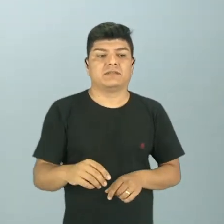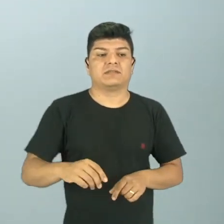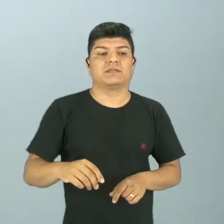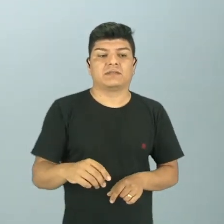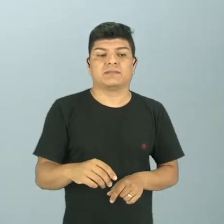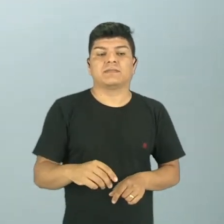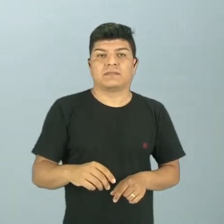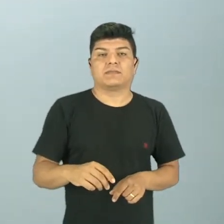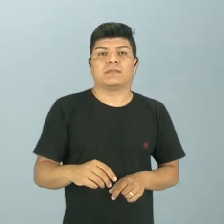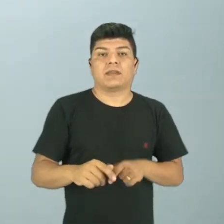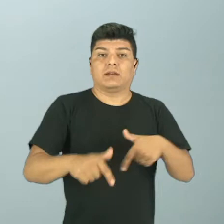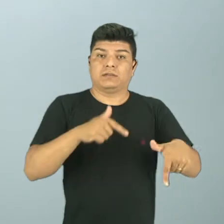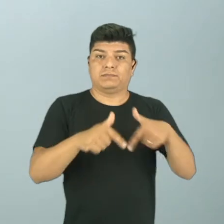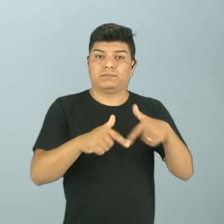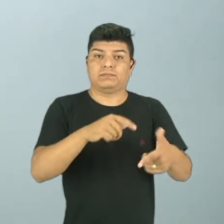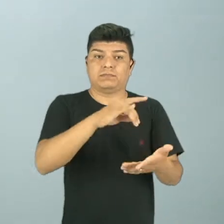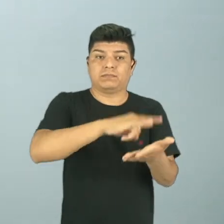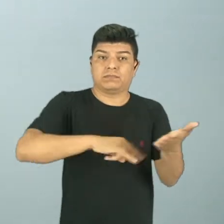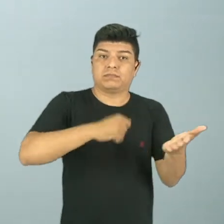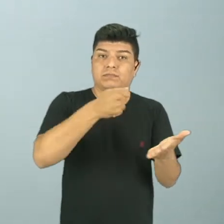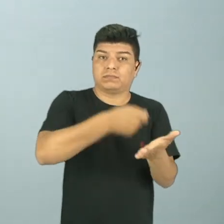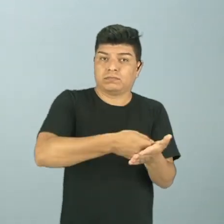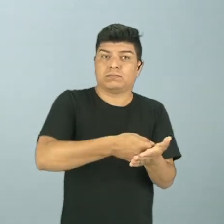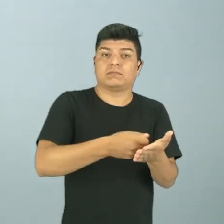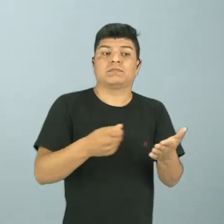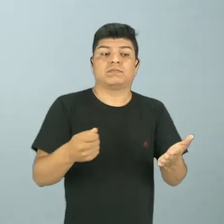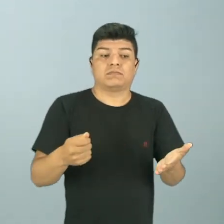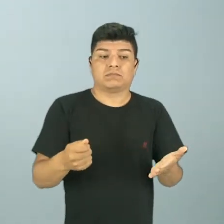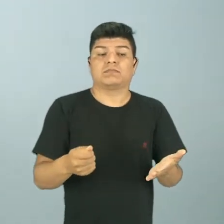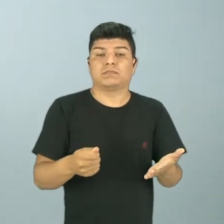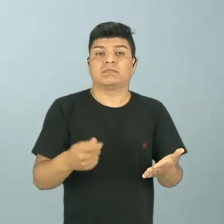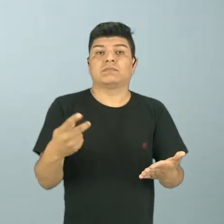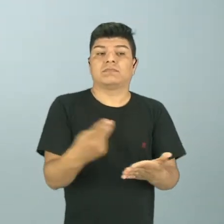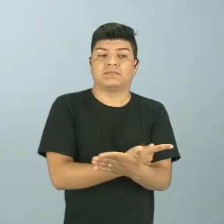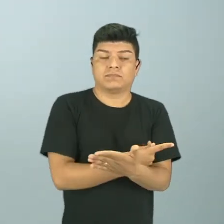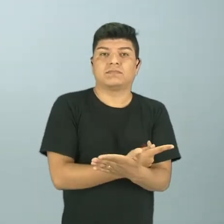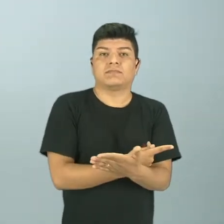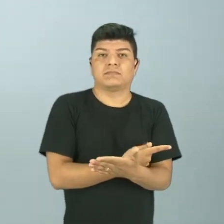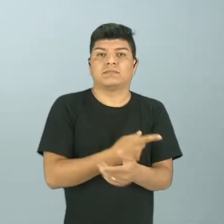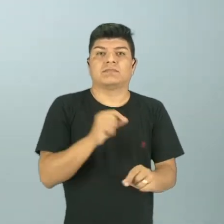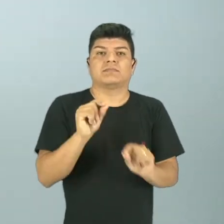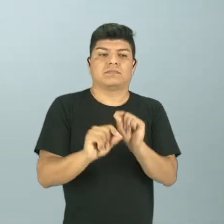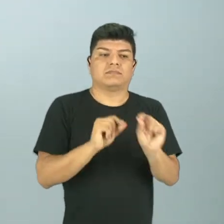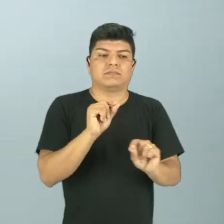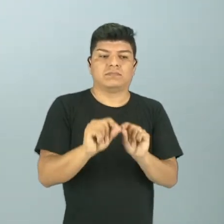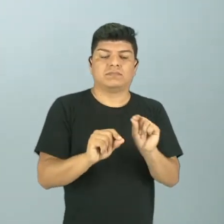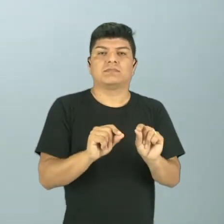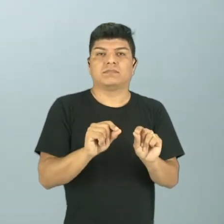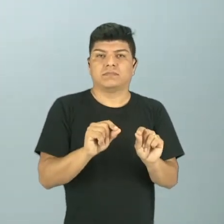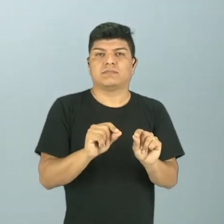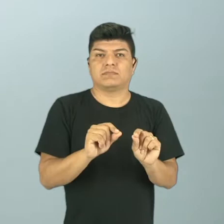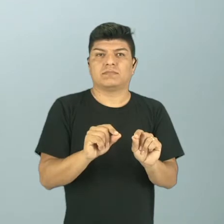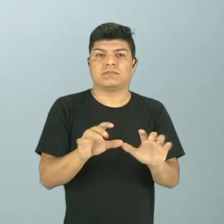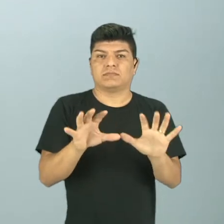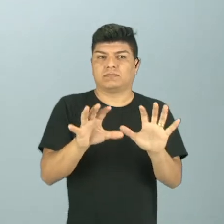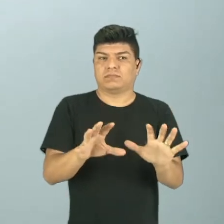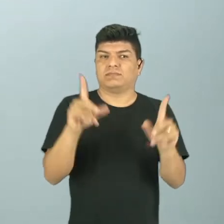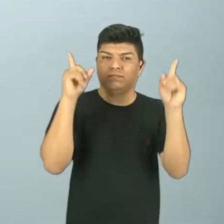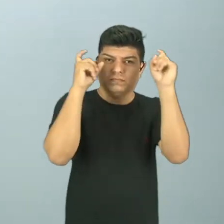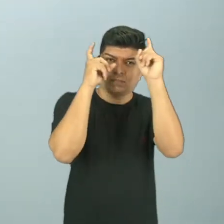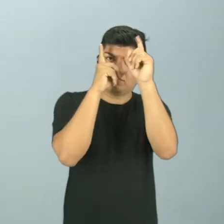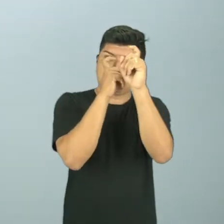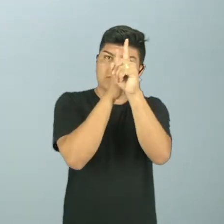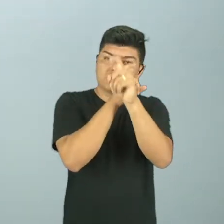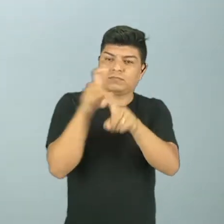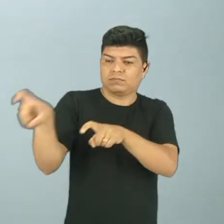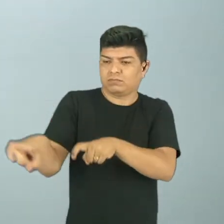contrato de trabalho, ele vai ocorrer por meio de um sistema de colonato, né? Então, apesar das dificuldades